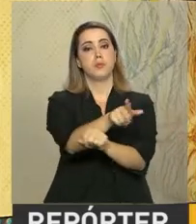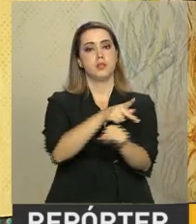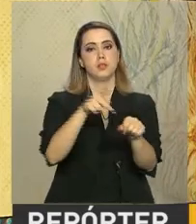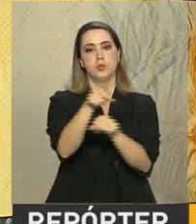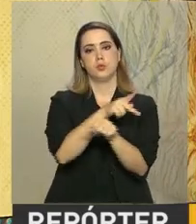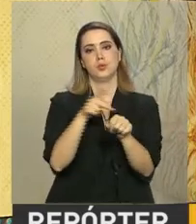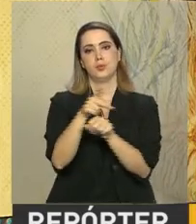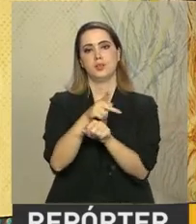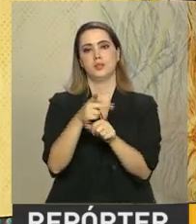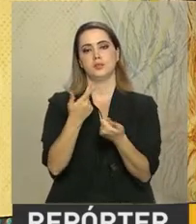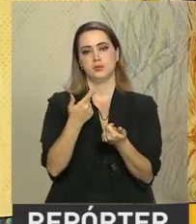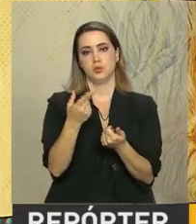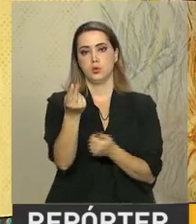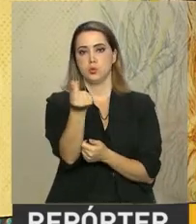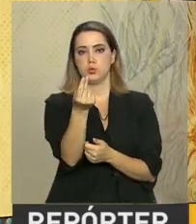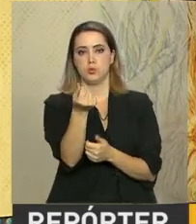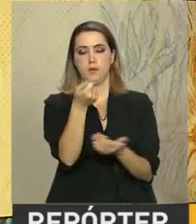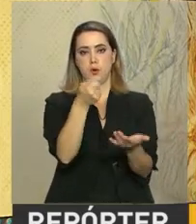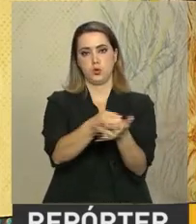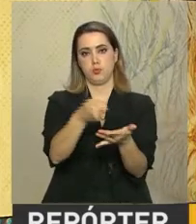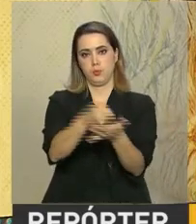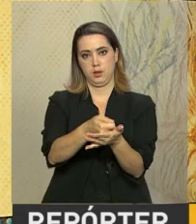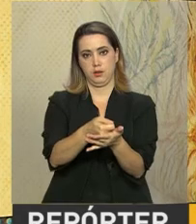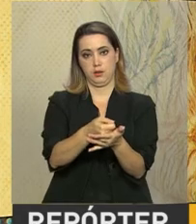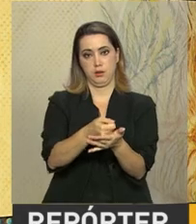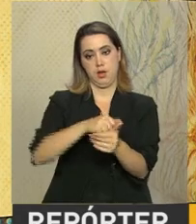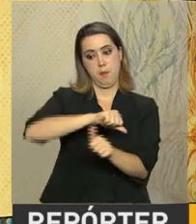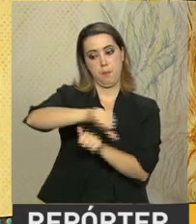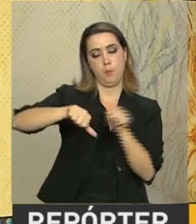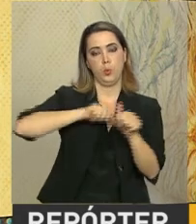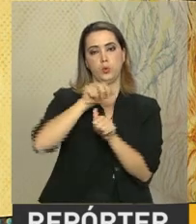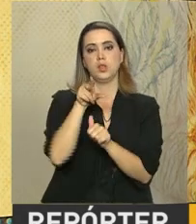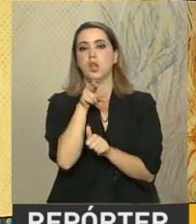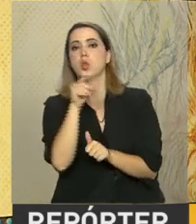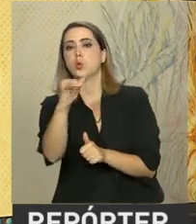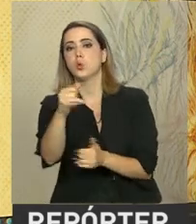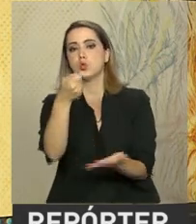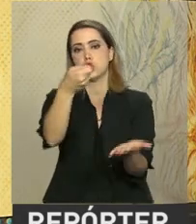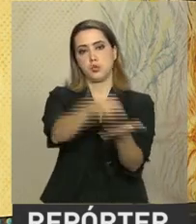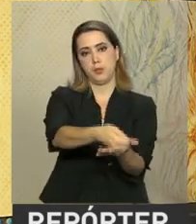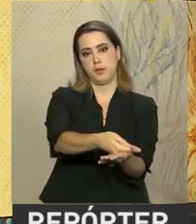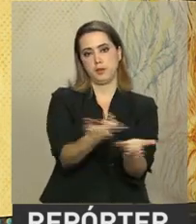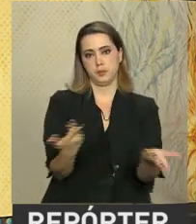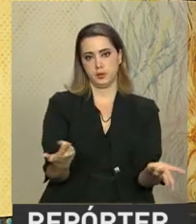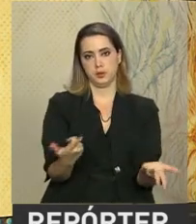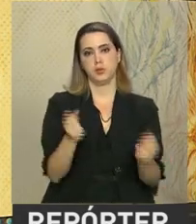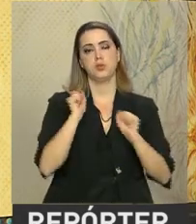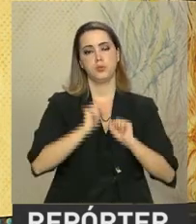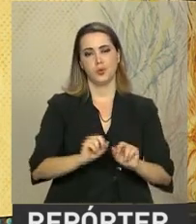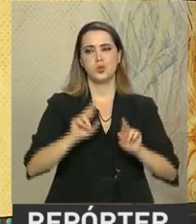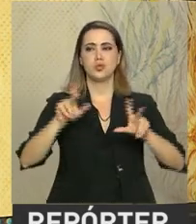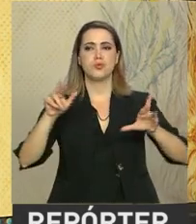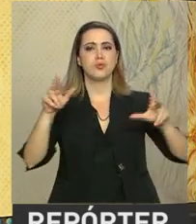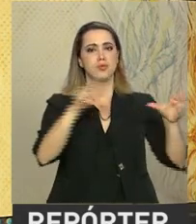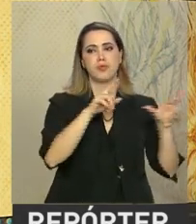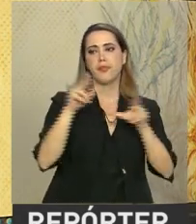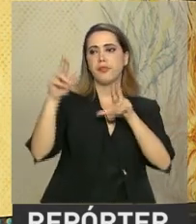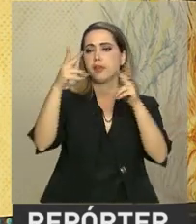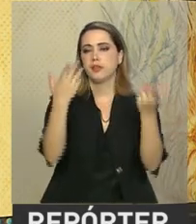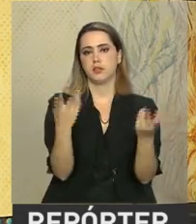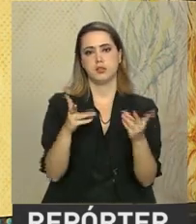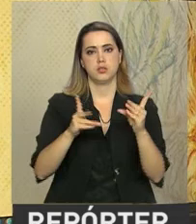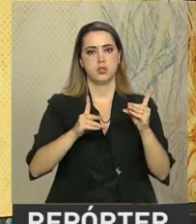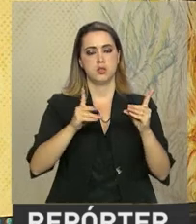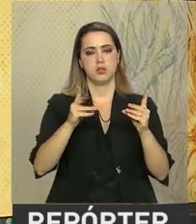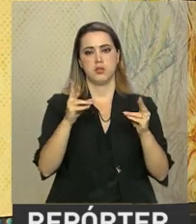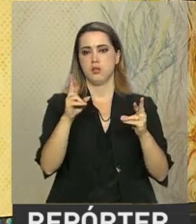reais é convertido no dia do pagamento da fatura. E até lá, pode haver uma variação da moeda, né? Com essa nova